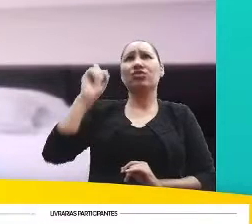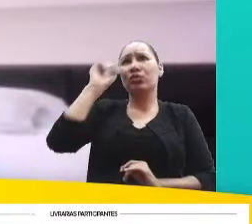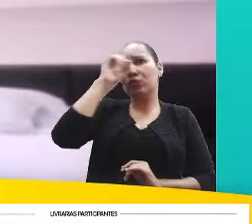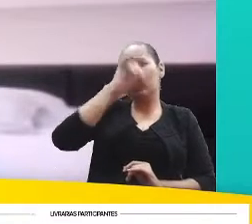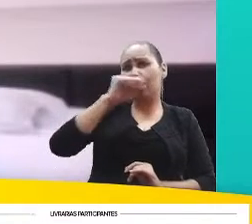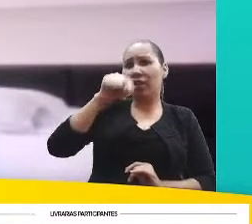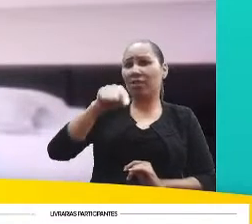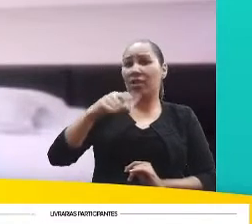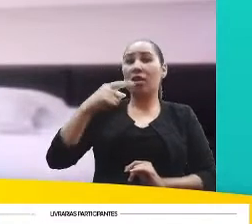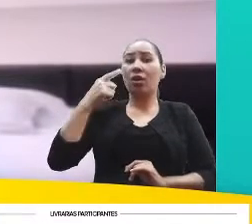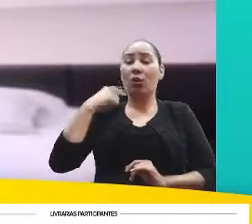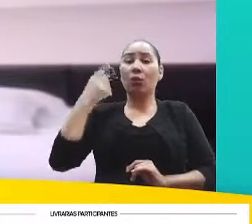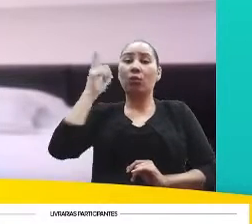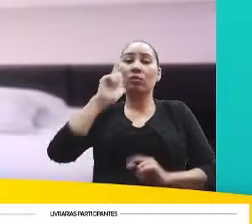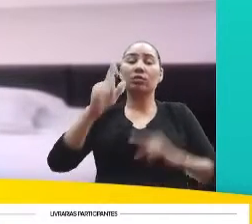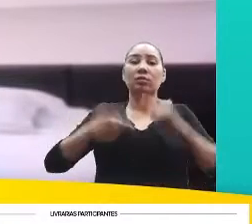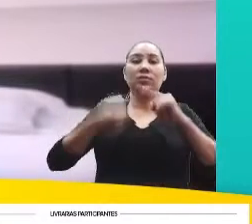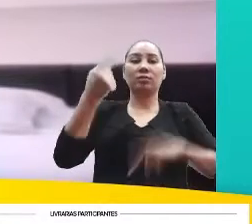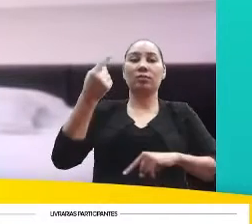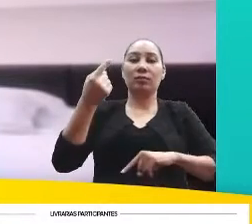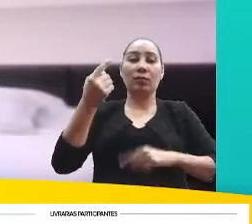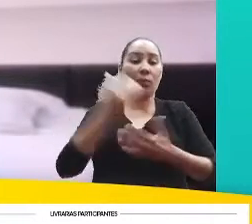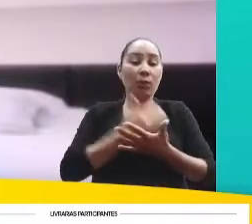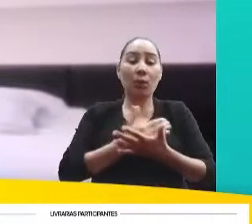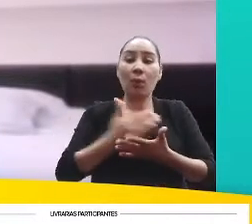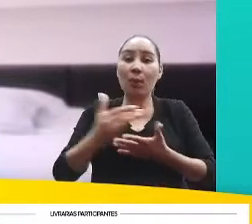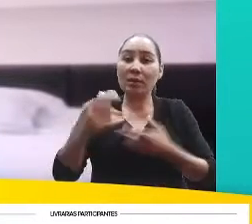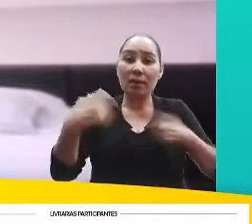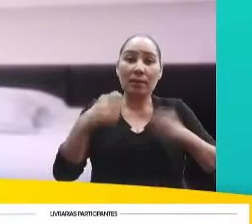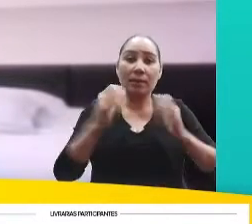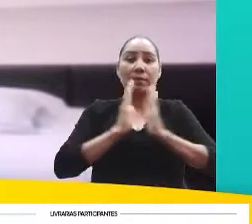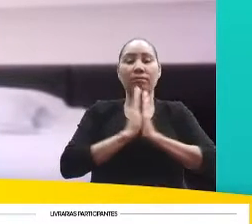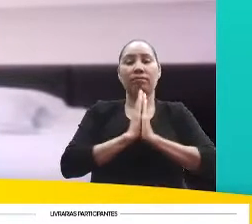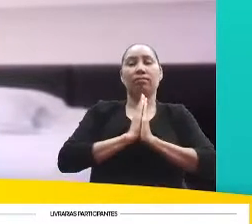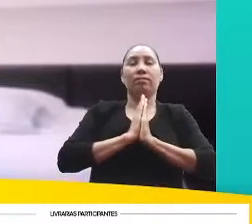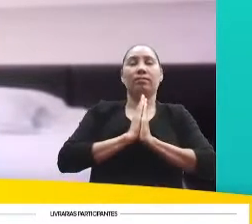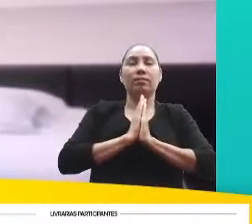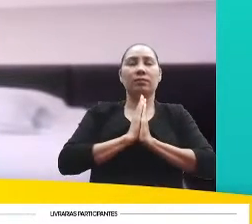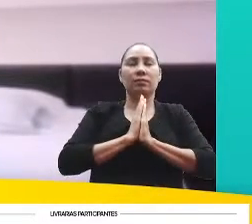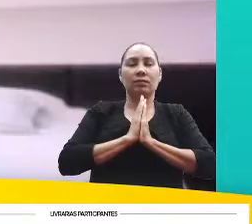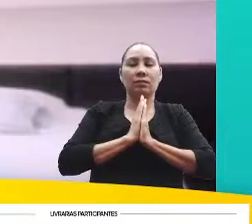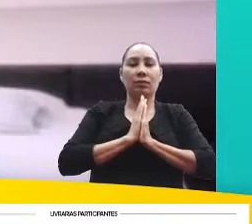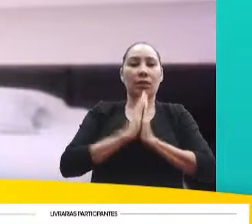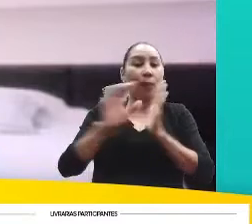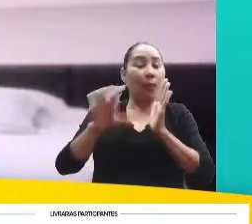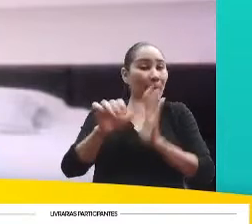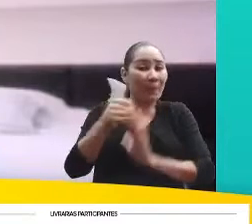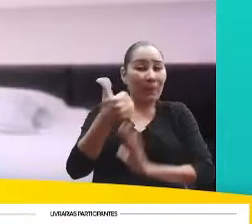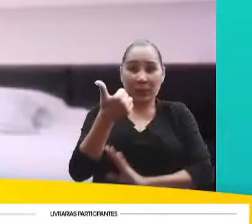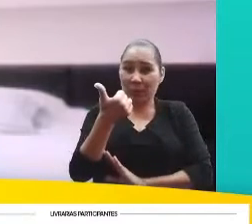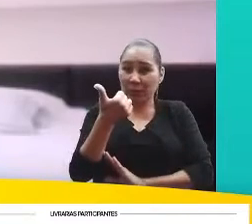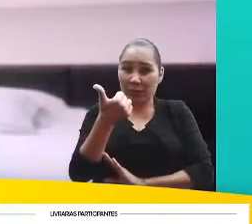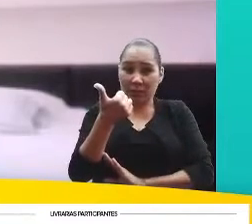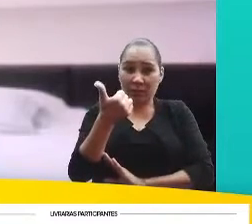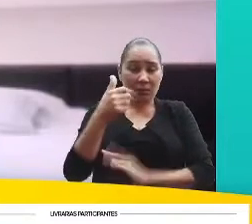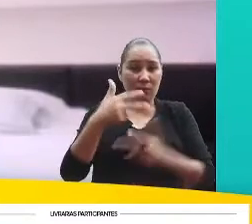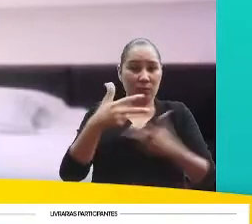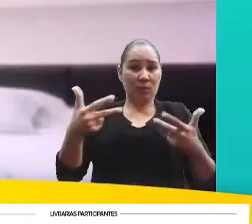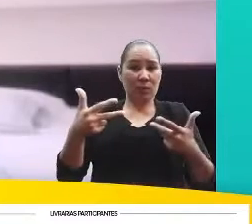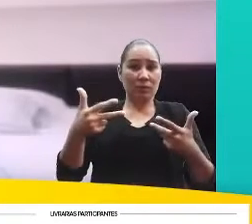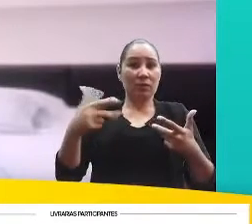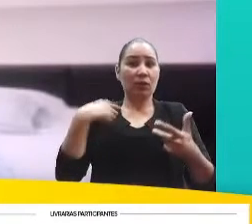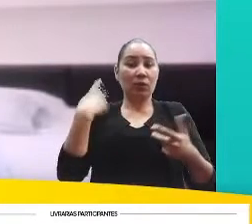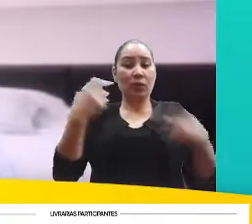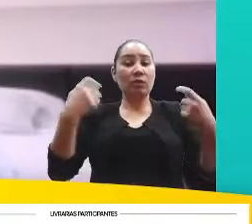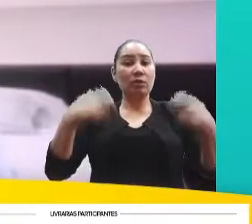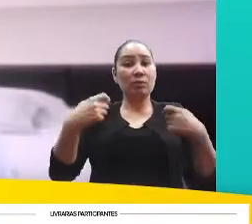para começar, tem que ser oração. E ele nos ensina a orar. Então, a primeira grande lição, provavelmente, para quem está